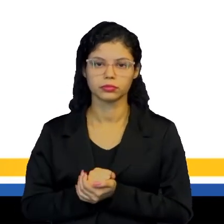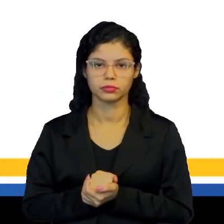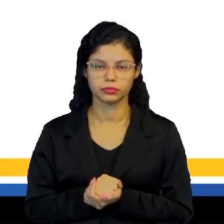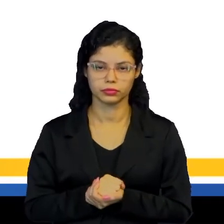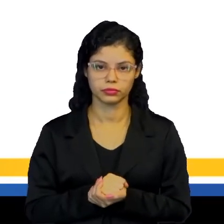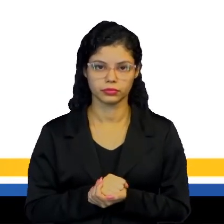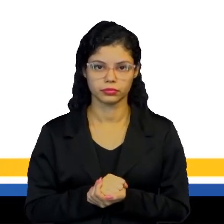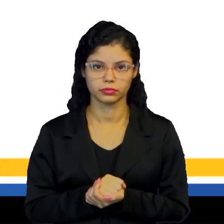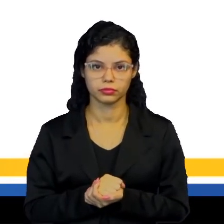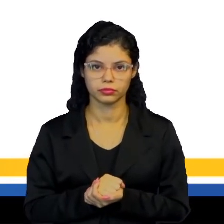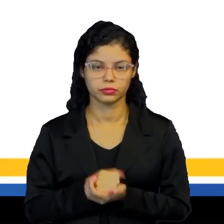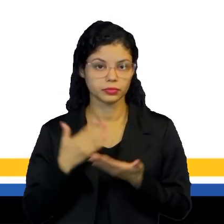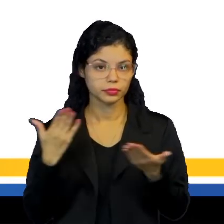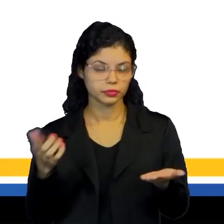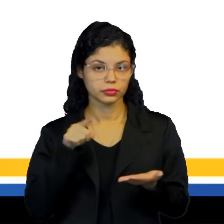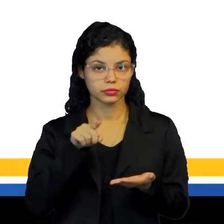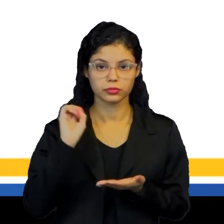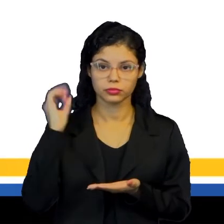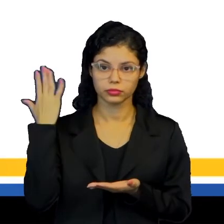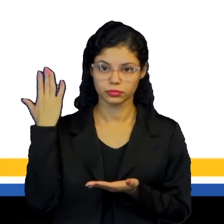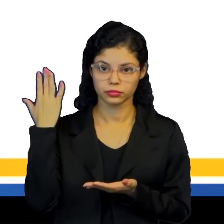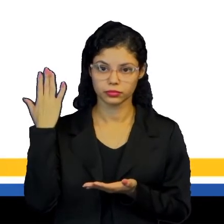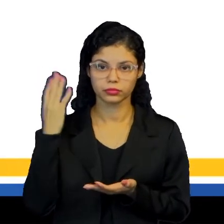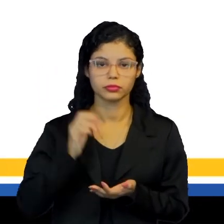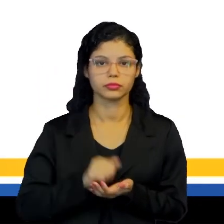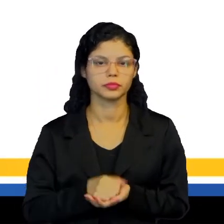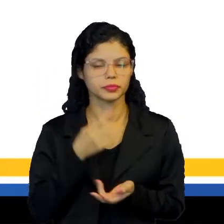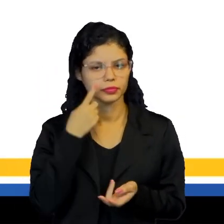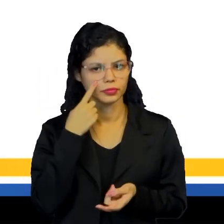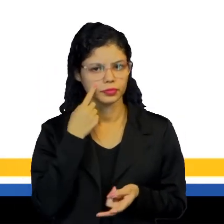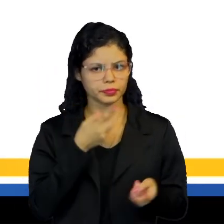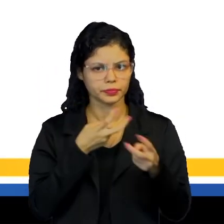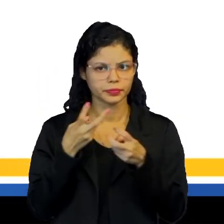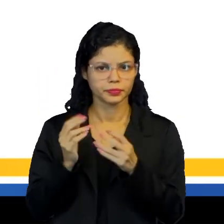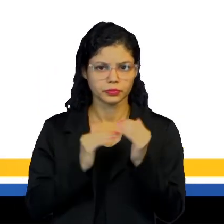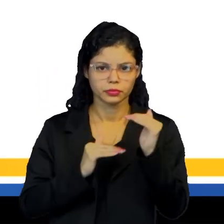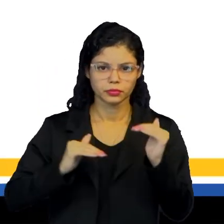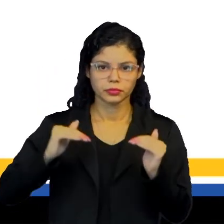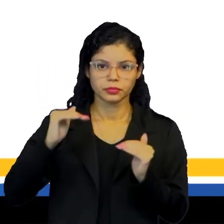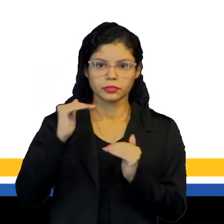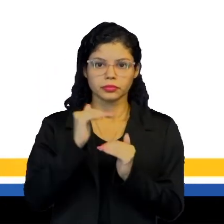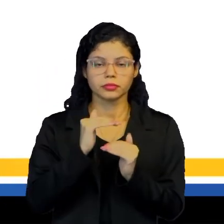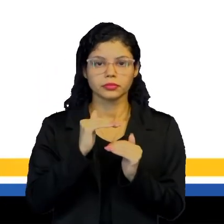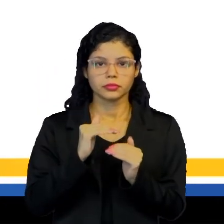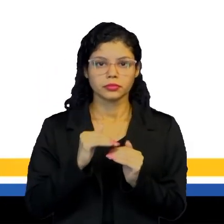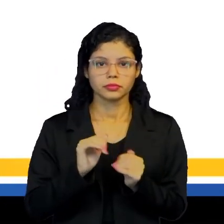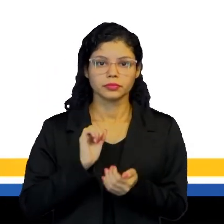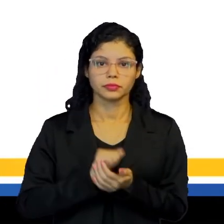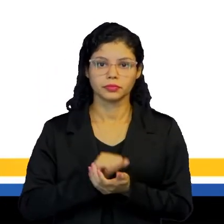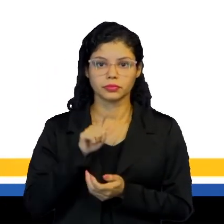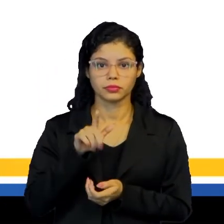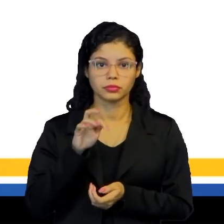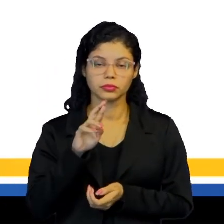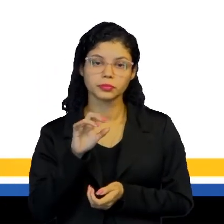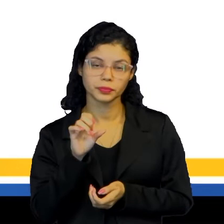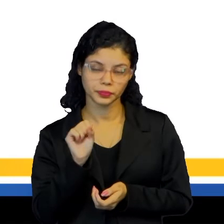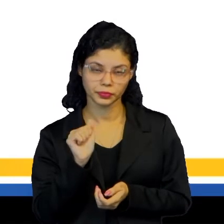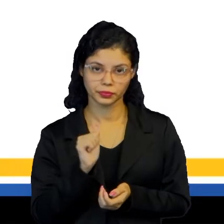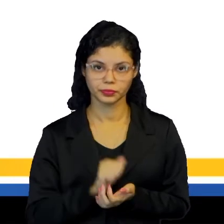86,5. Então, nesse caso aí, a gente observa lá em cima, que é o consumo em